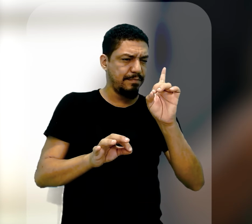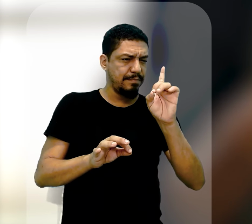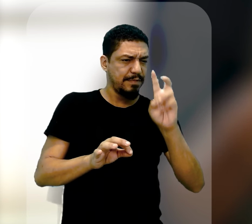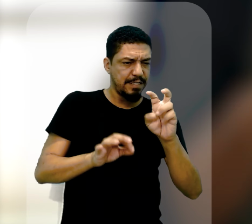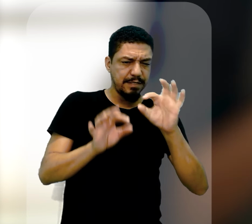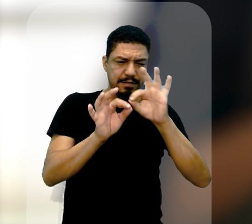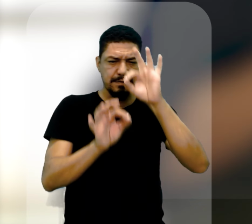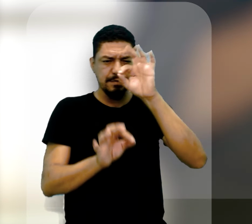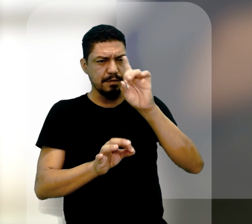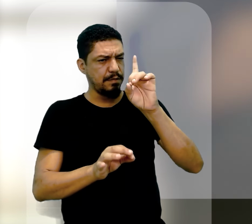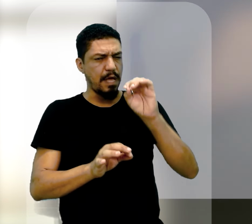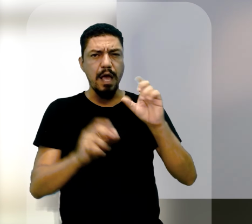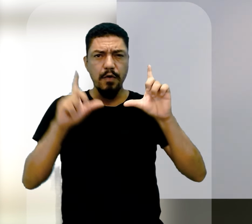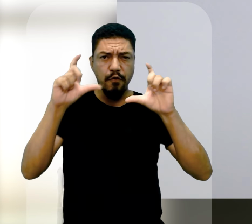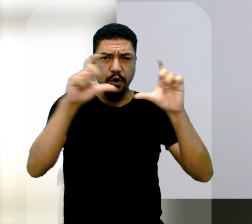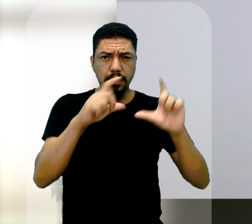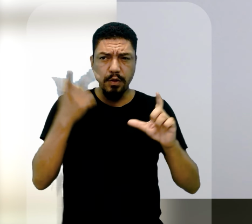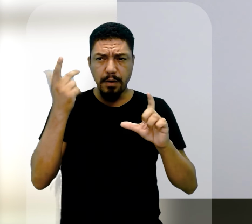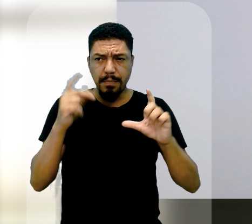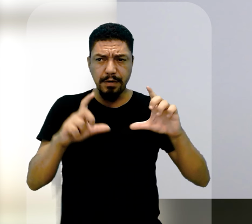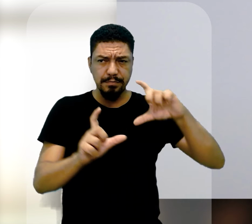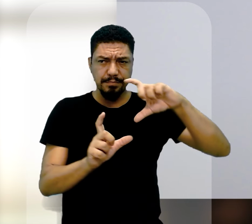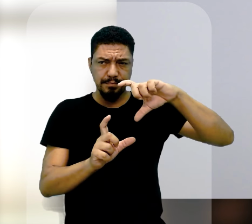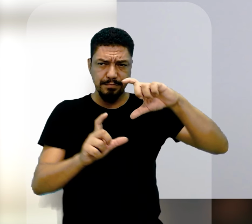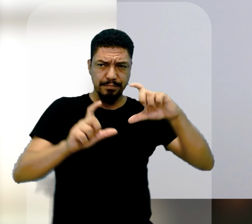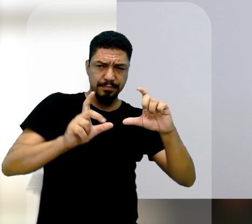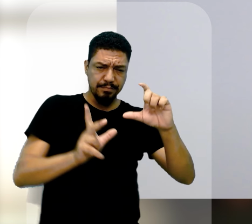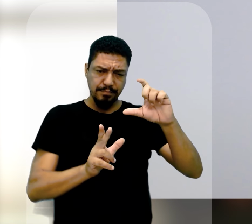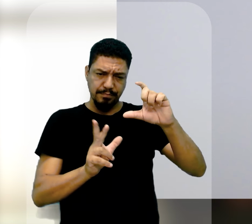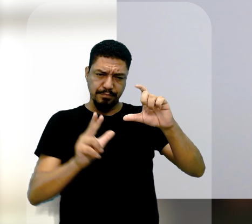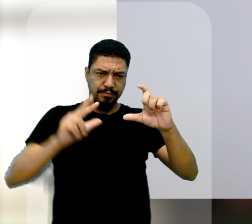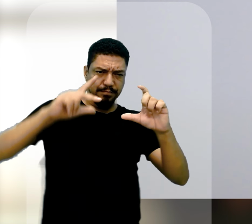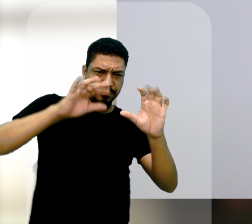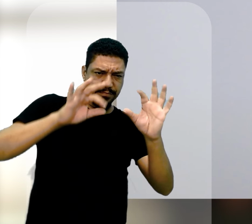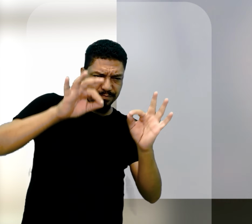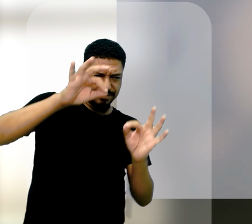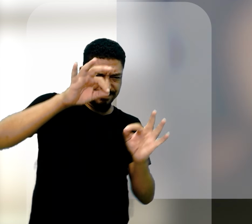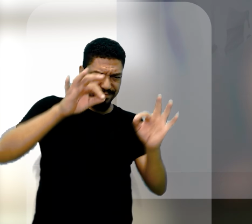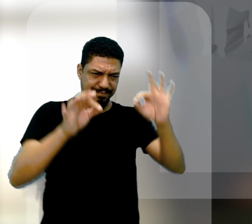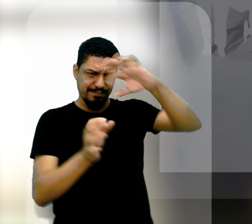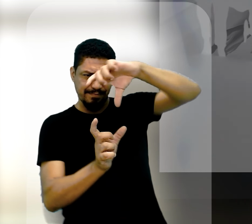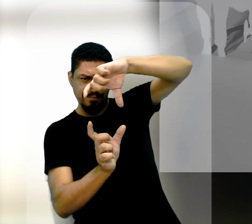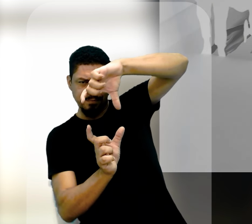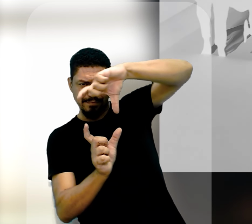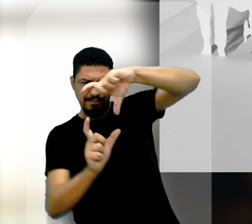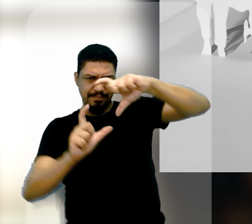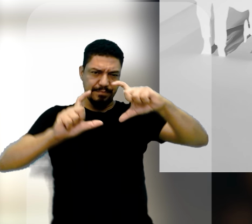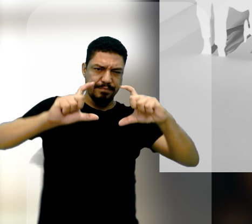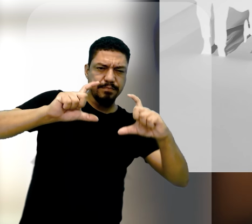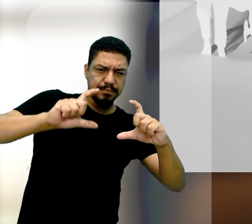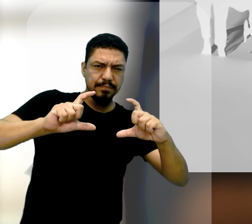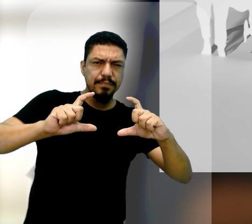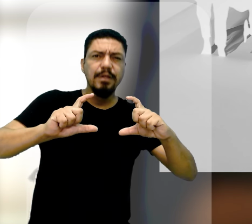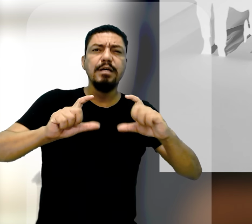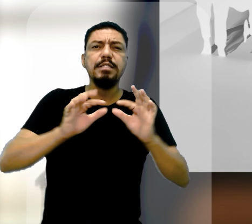analógica, e virar essa imagem e o recorte ficar para cima, uma dobradura